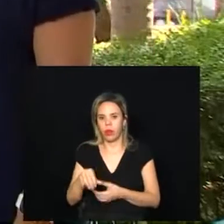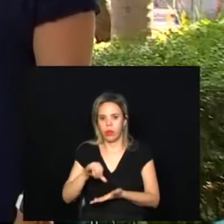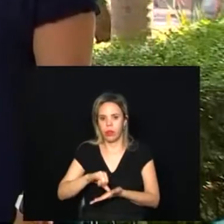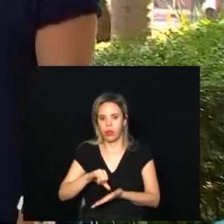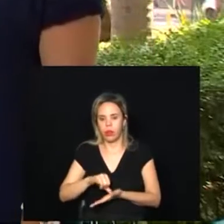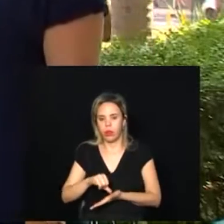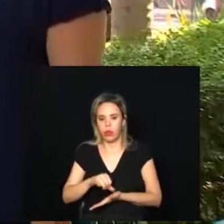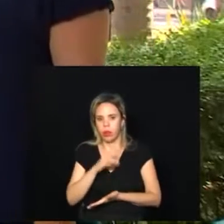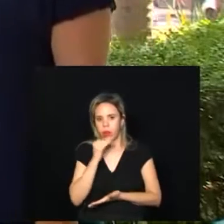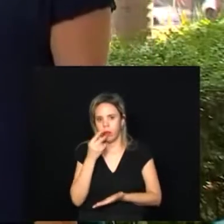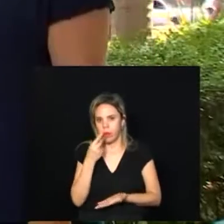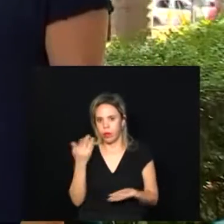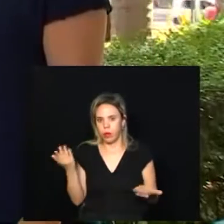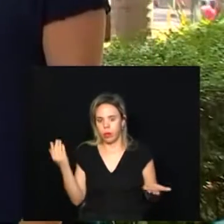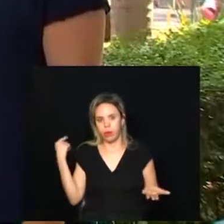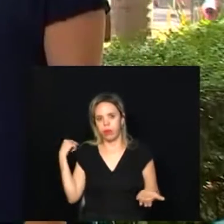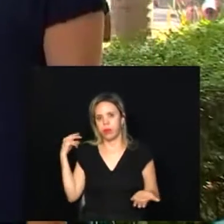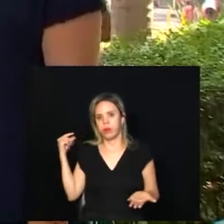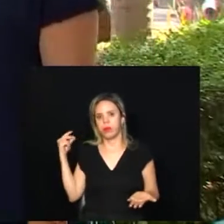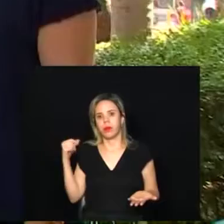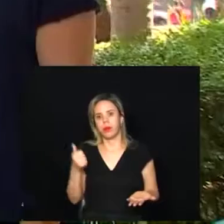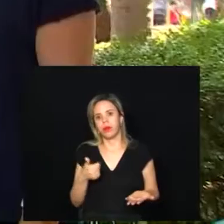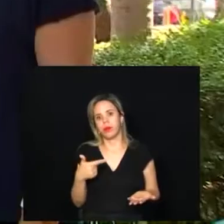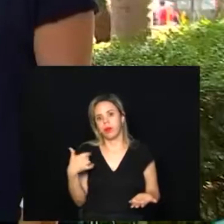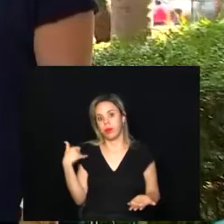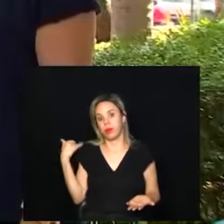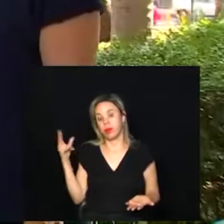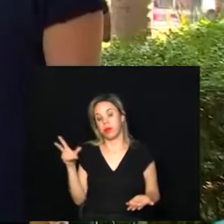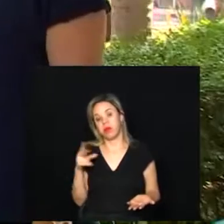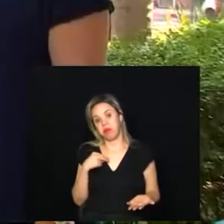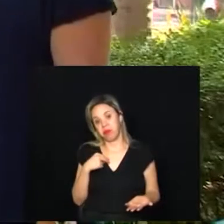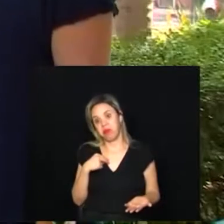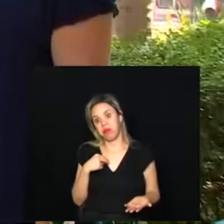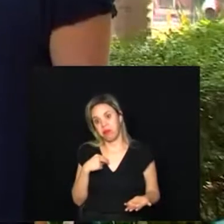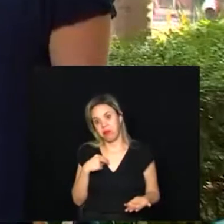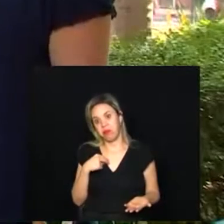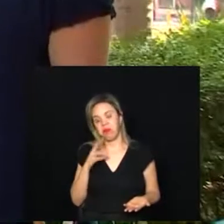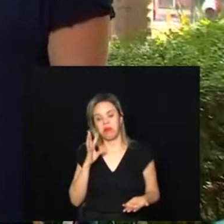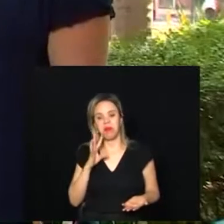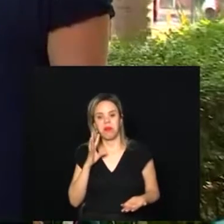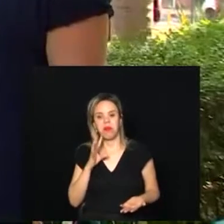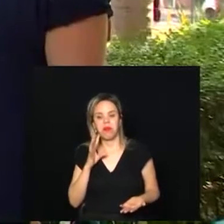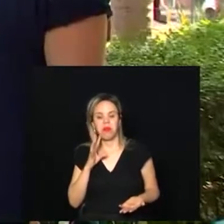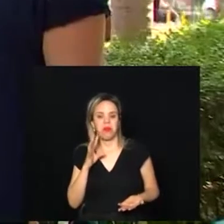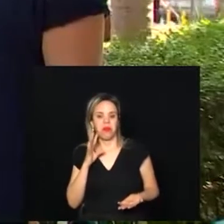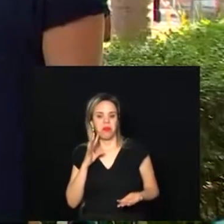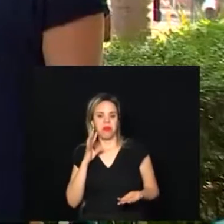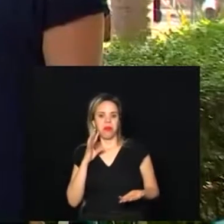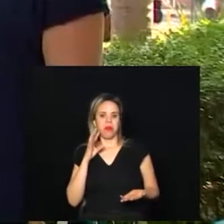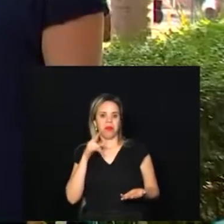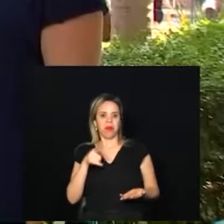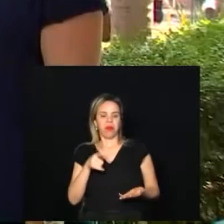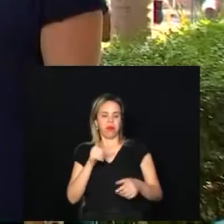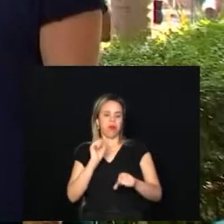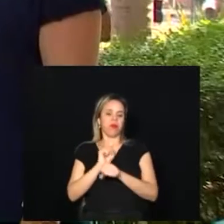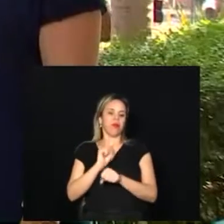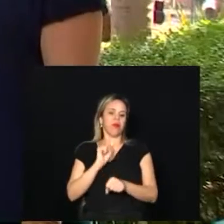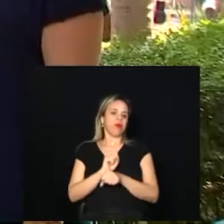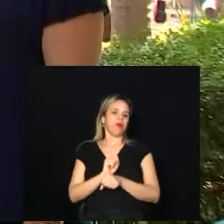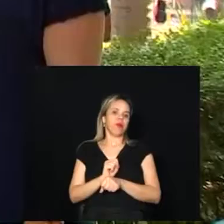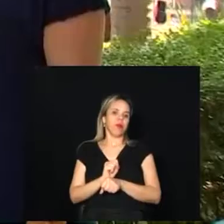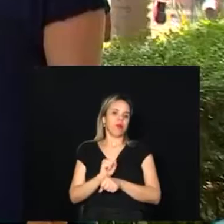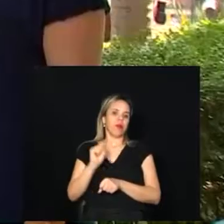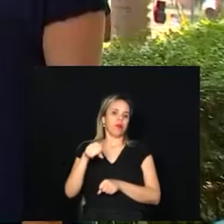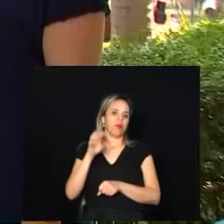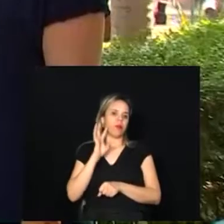falando de adolescentes, né? Exatamente. De 12 anos. Então, isso é muito legal. É algo que vocês esperavam também, né?